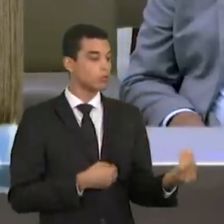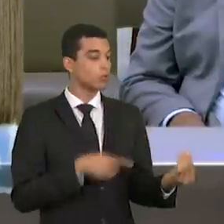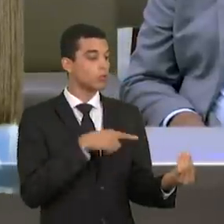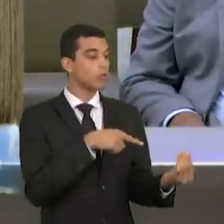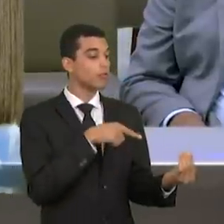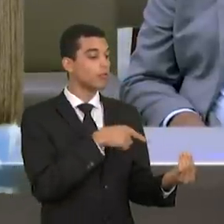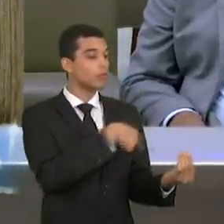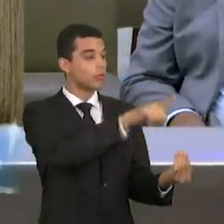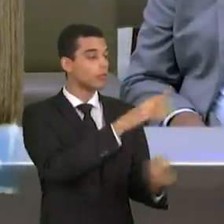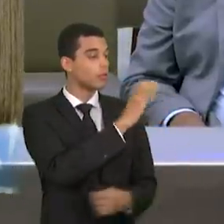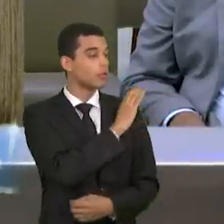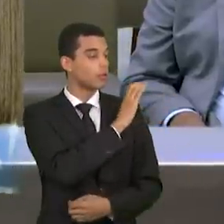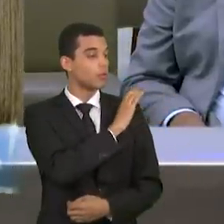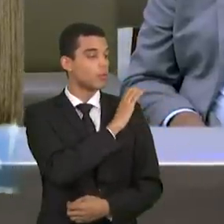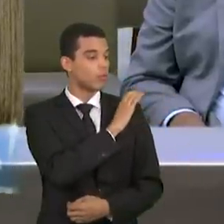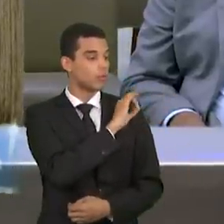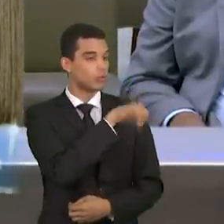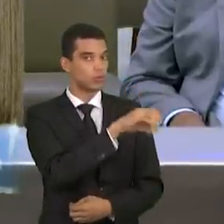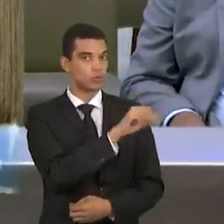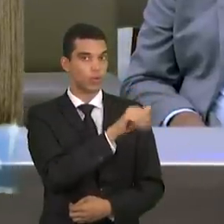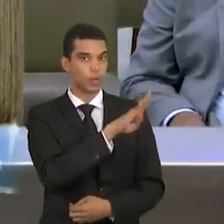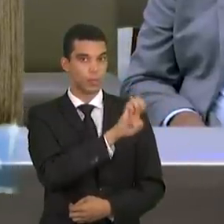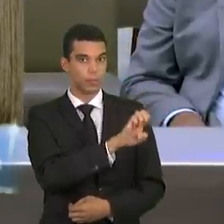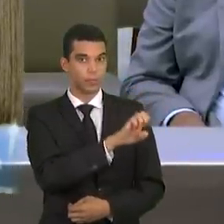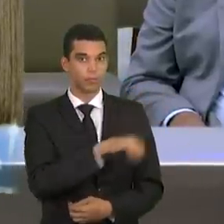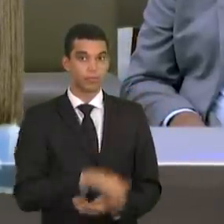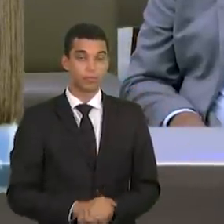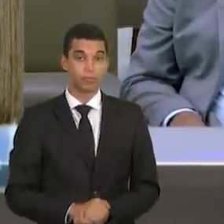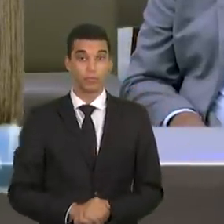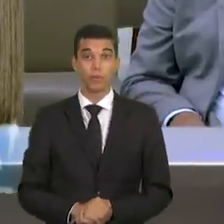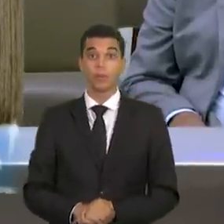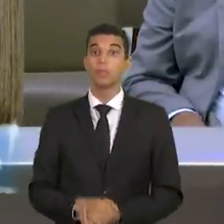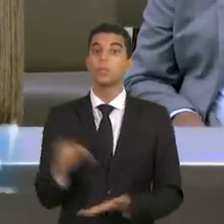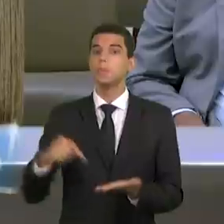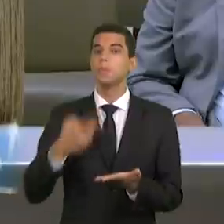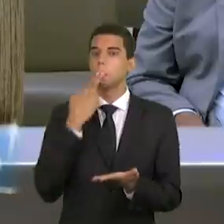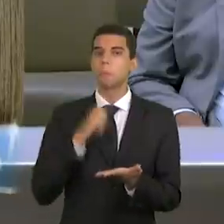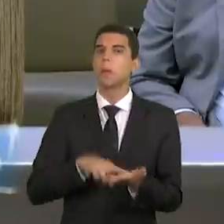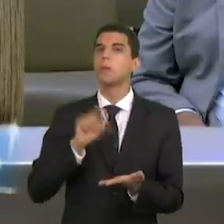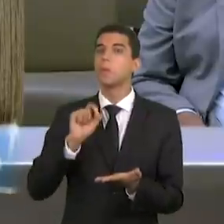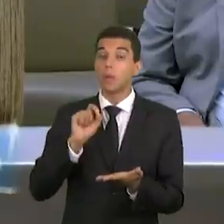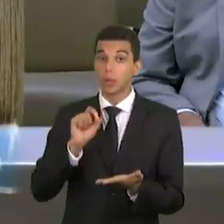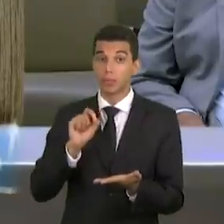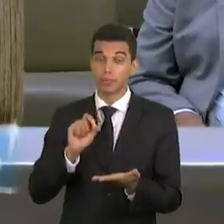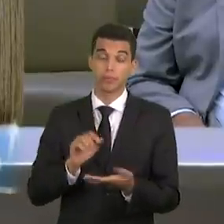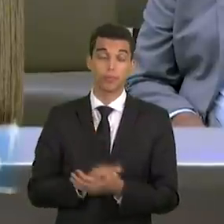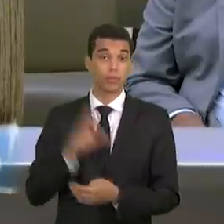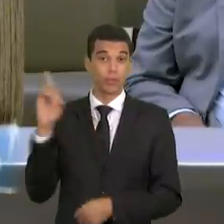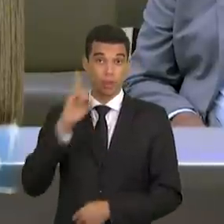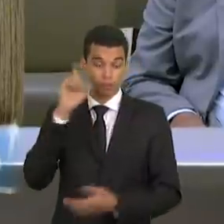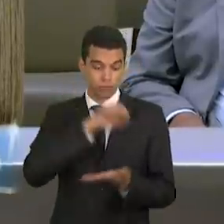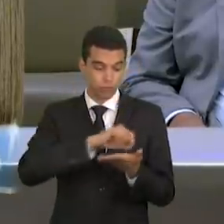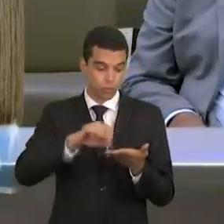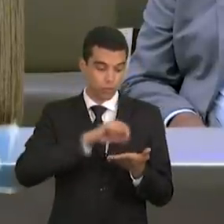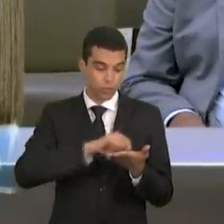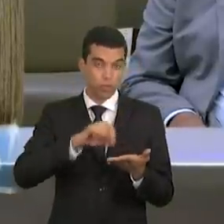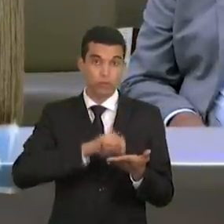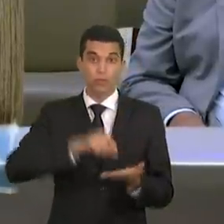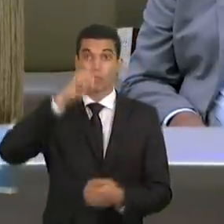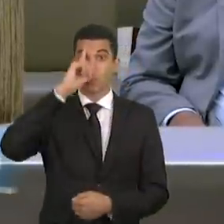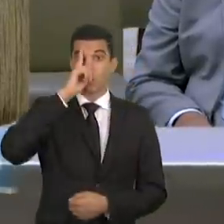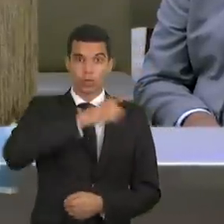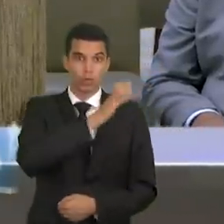tão comprometido que ele ia com a sentença de morte na mão. Ele poderia ter aberto a carta se ele não fosse, se ele não